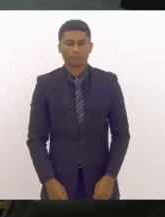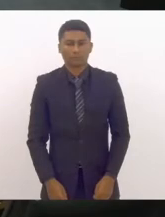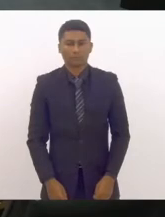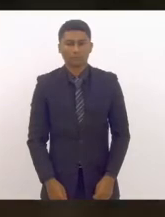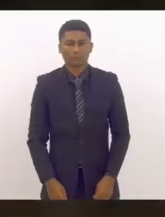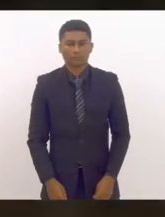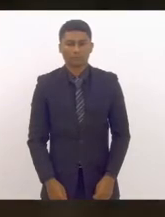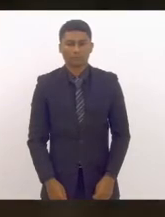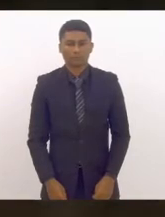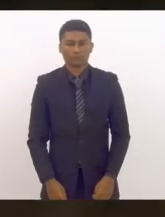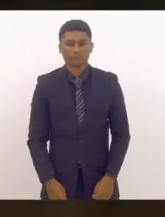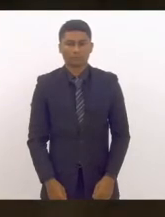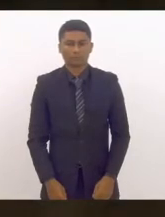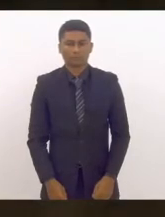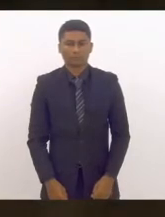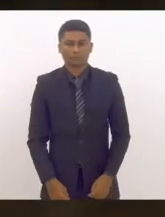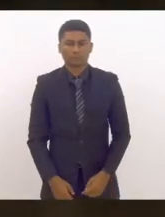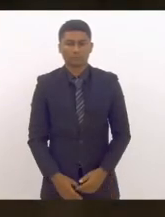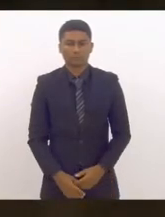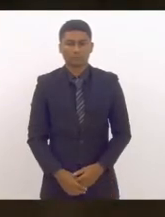Senhor presidente,